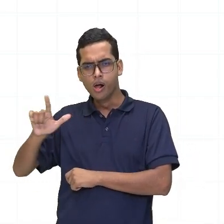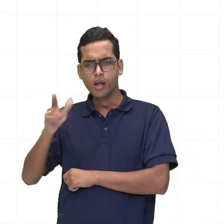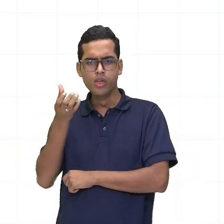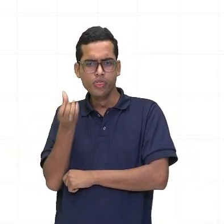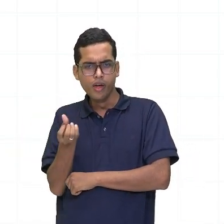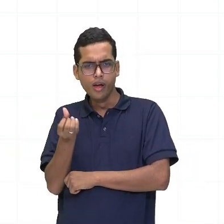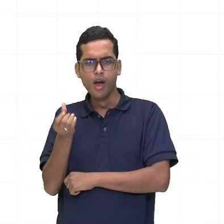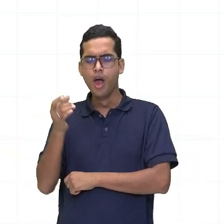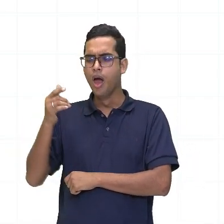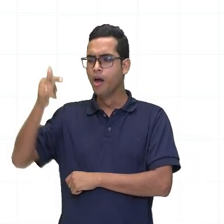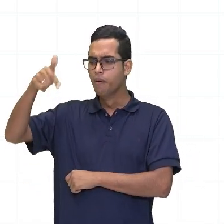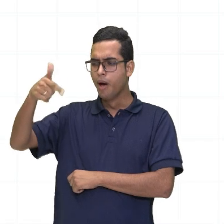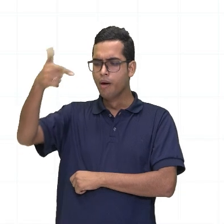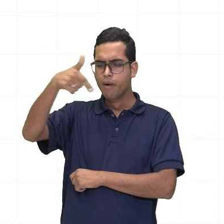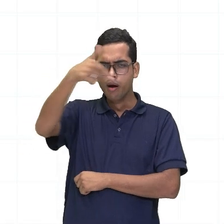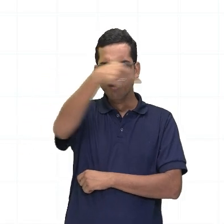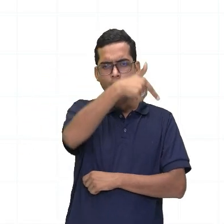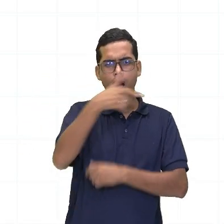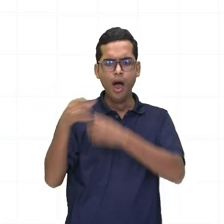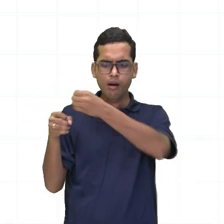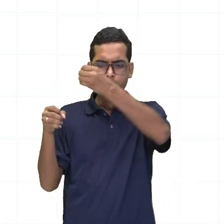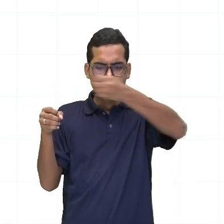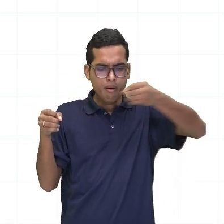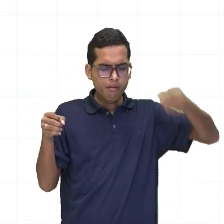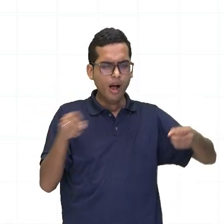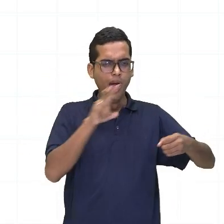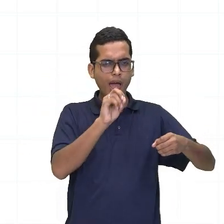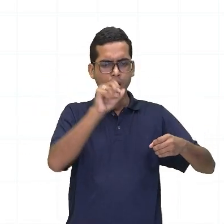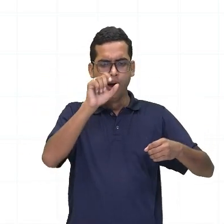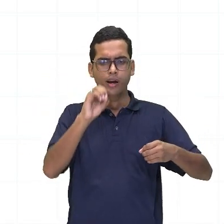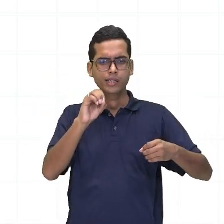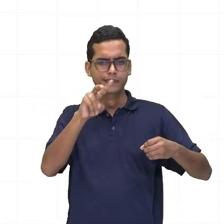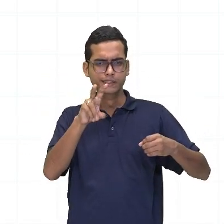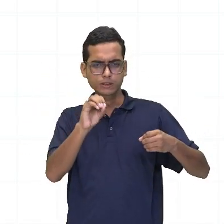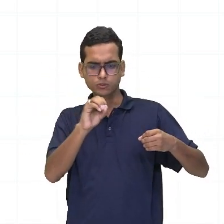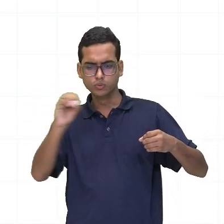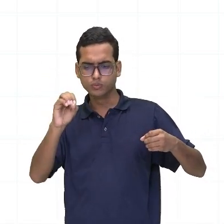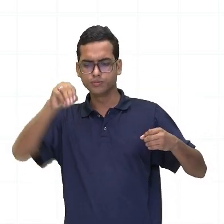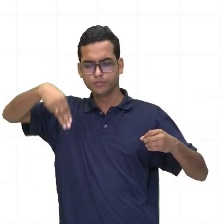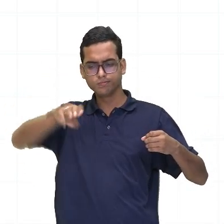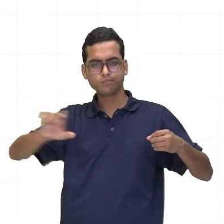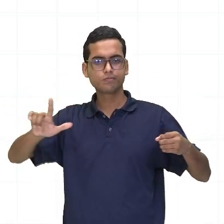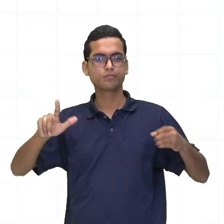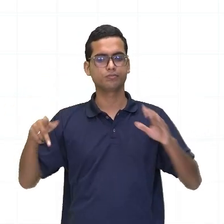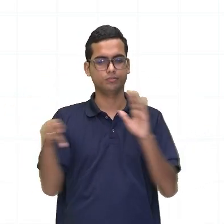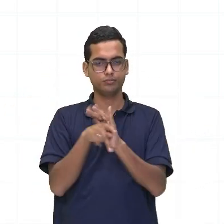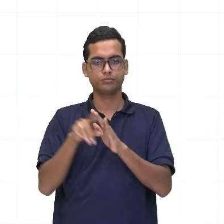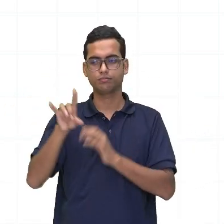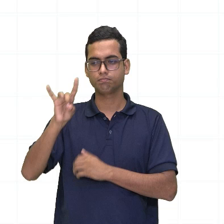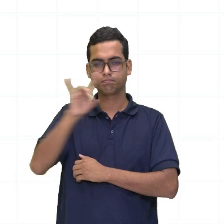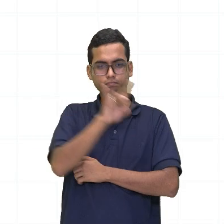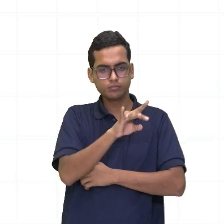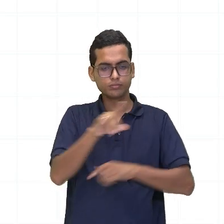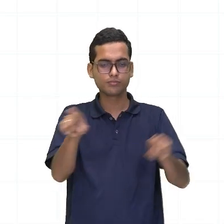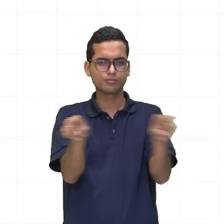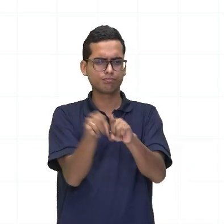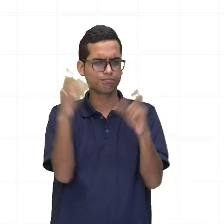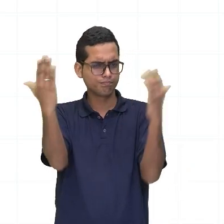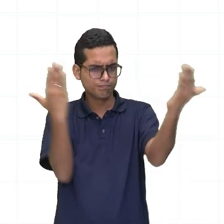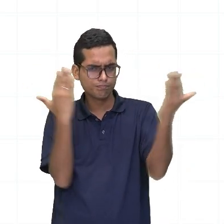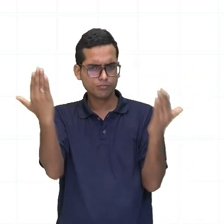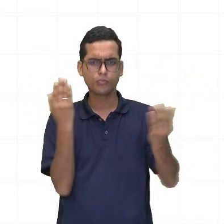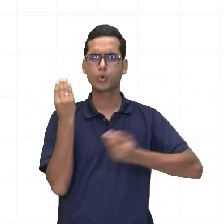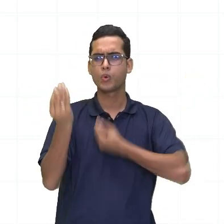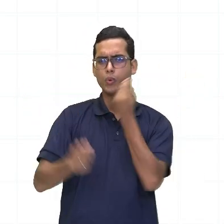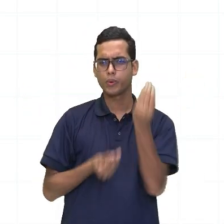E aí ele vai consumir 500 ml para cada cilindro. Ou seja, se a gente for comparar em questão, né,